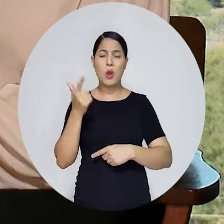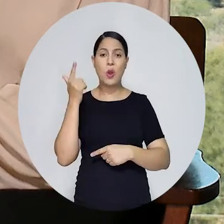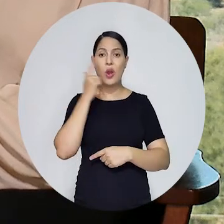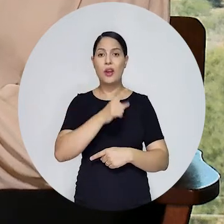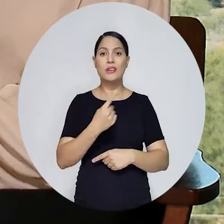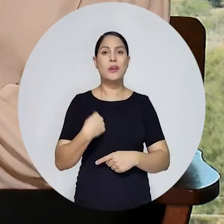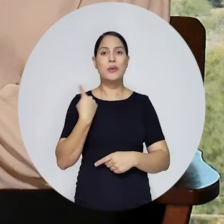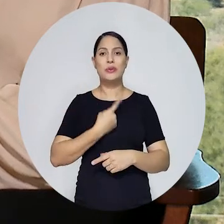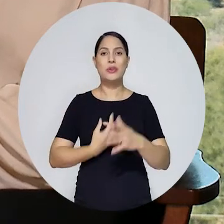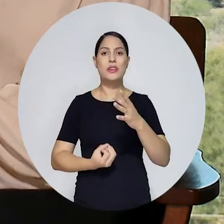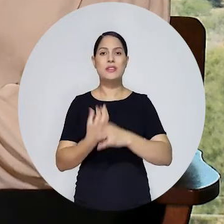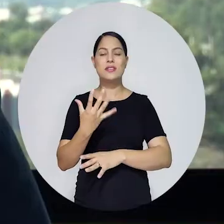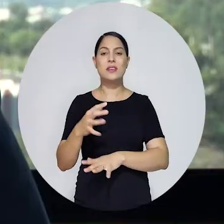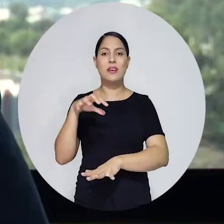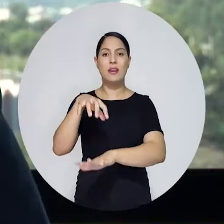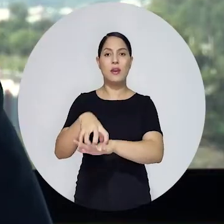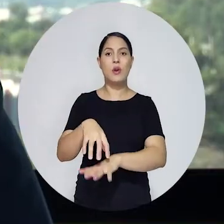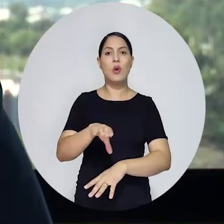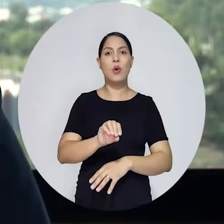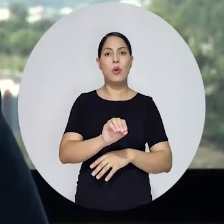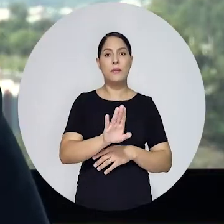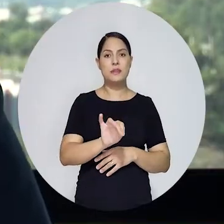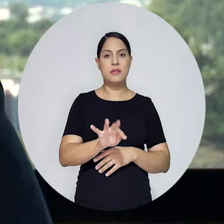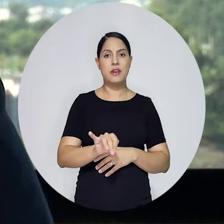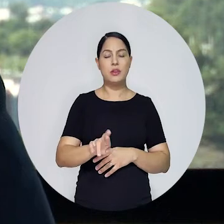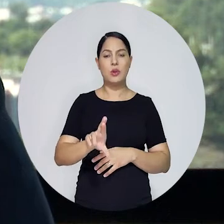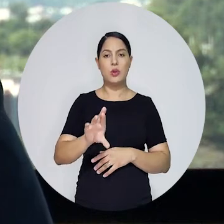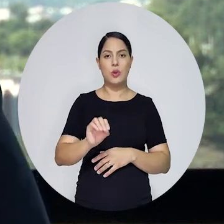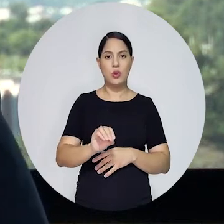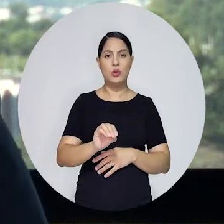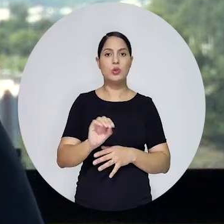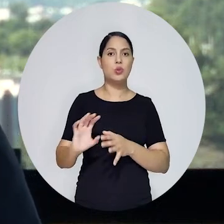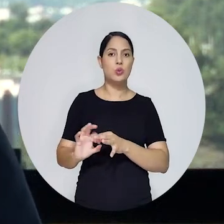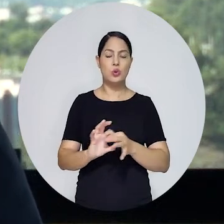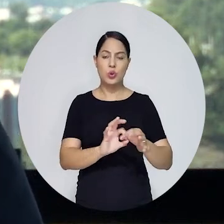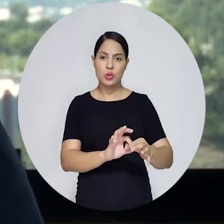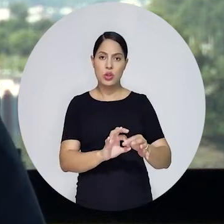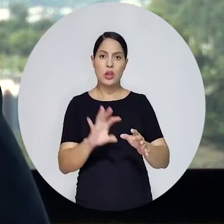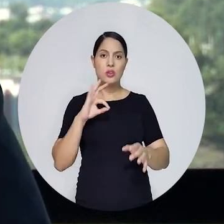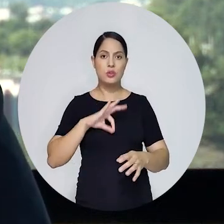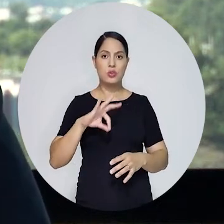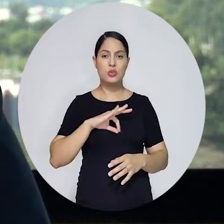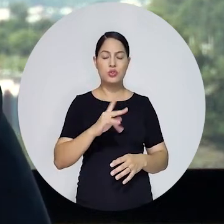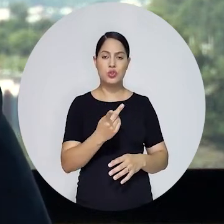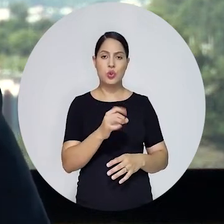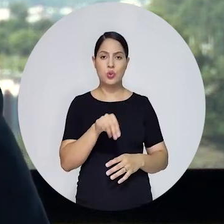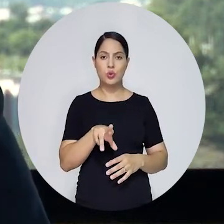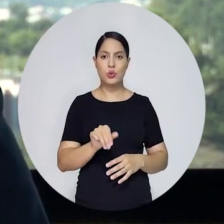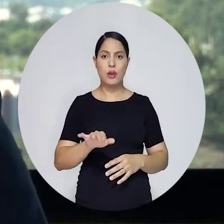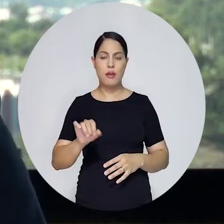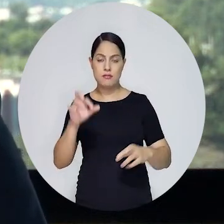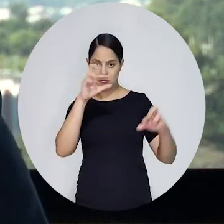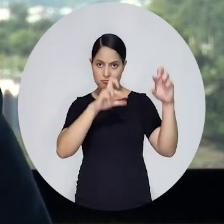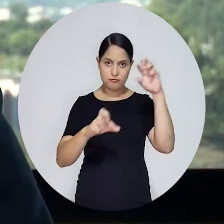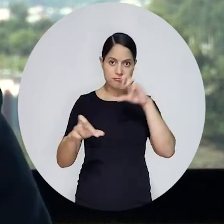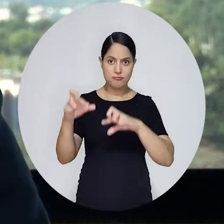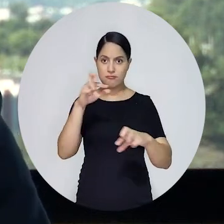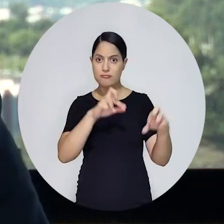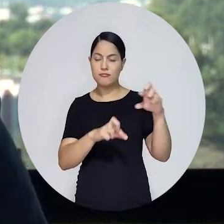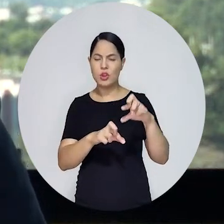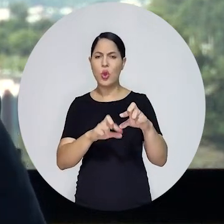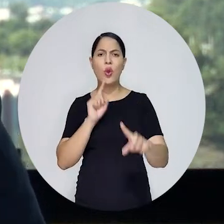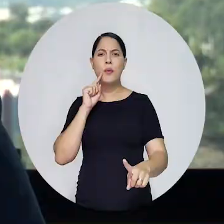a ordem houve por bem criar o Observatório Nacional de Defesa dos Honorários, para colocar essa ferramenta à